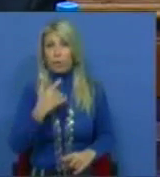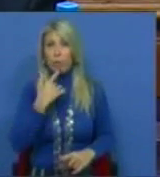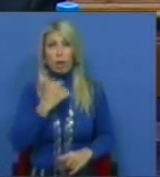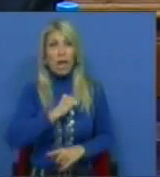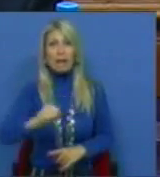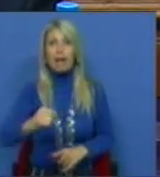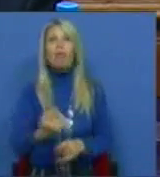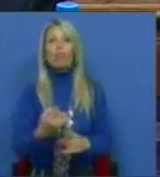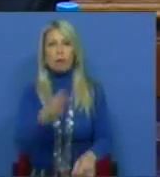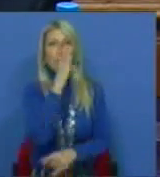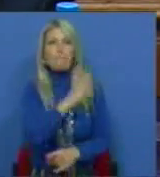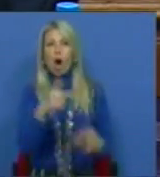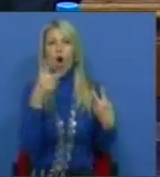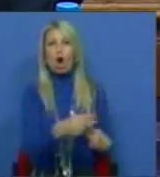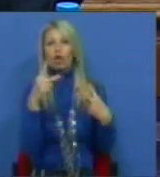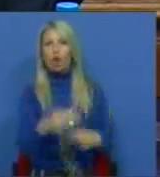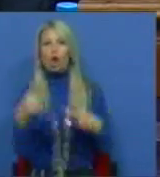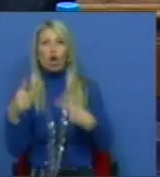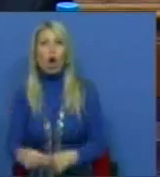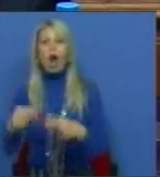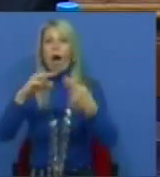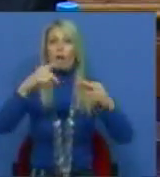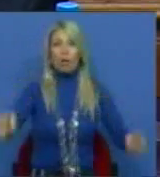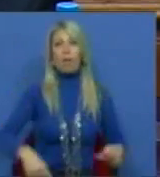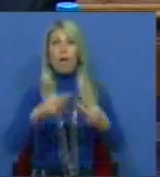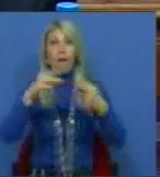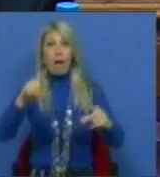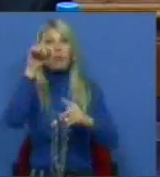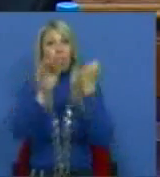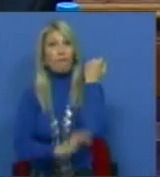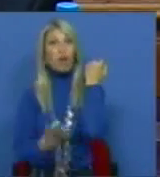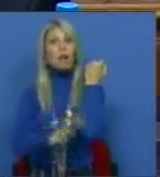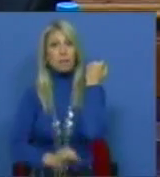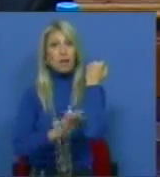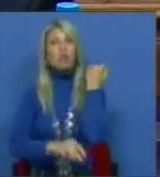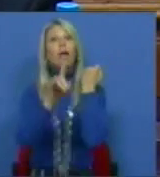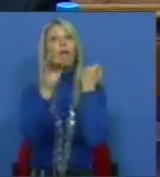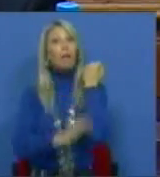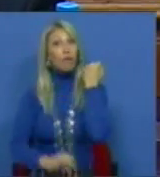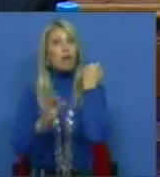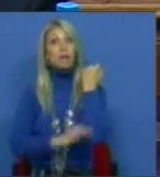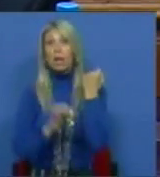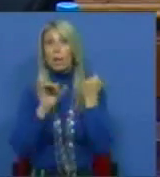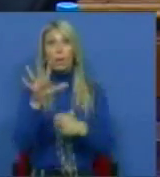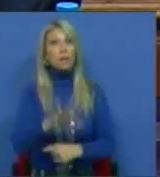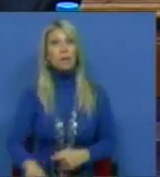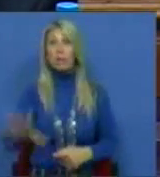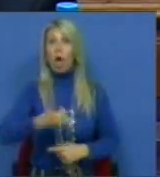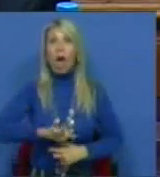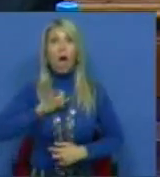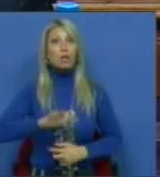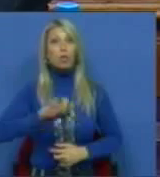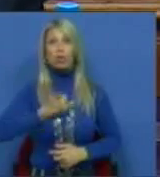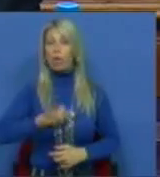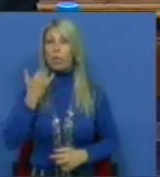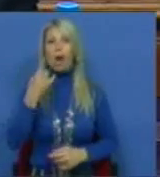prática constante de cortes nas autarquias, tanto em termos das câmaras, dos municípios, como também das freguesias, e das freguesias é uma situação absolutamente assustadora.